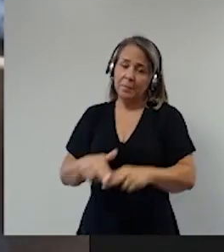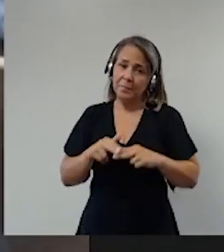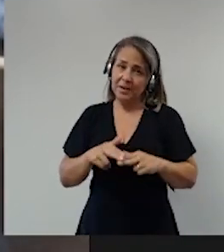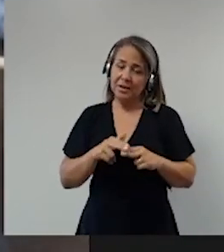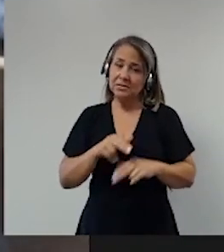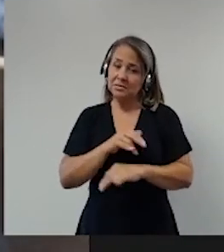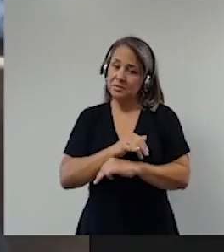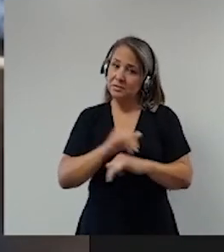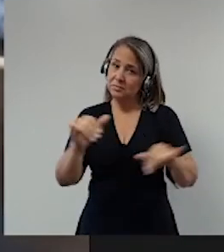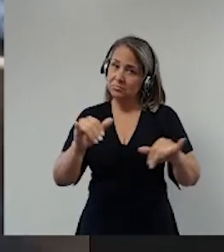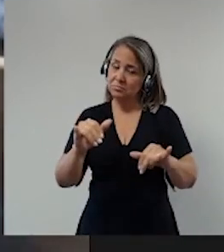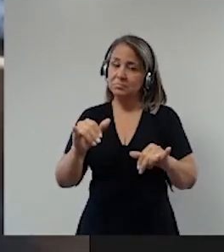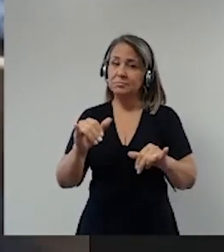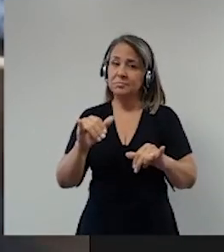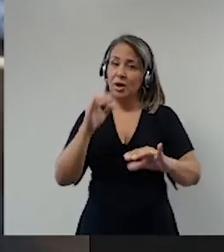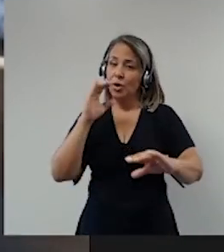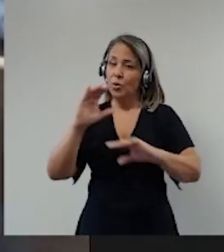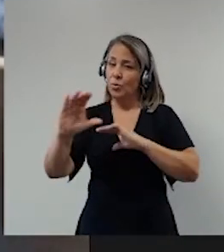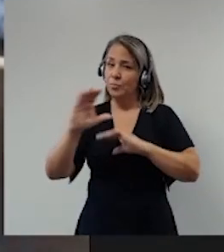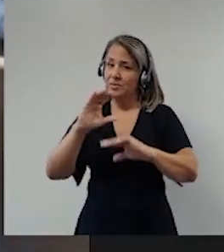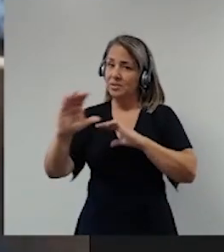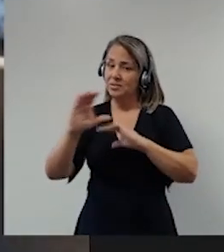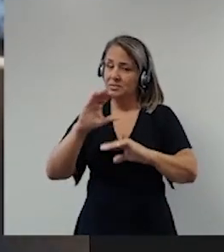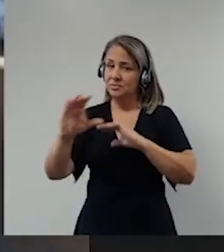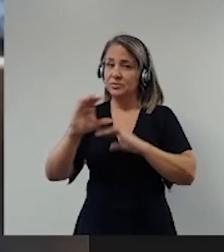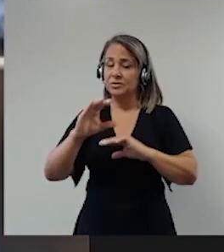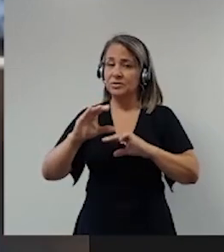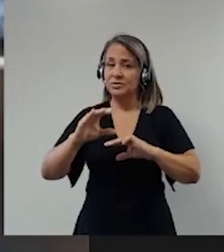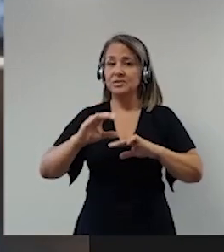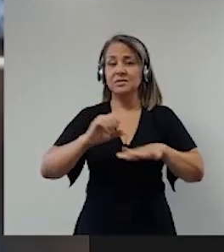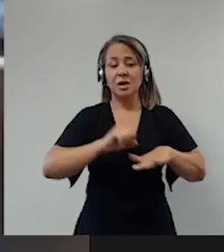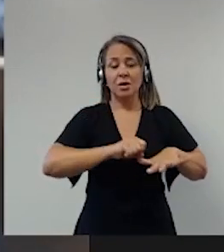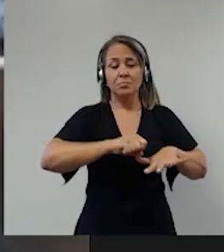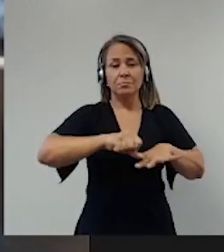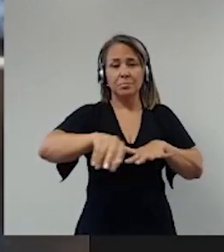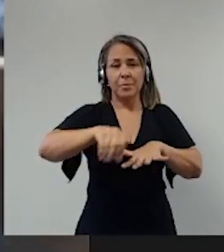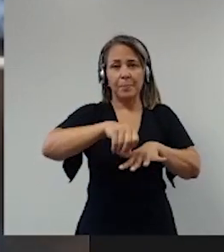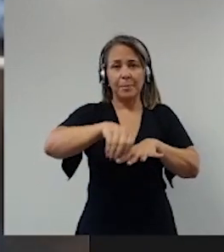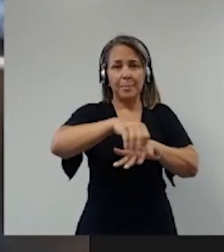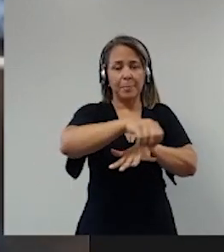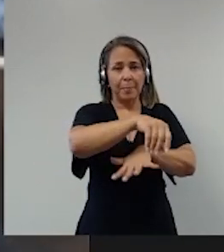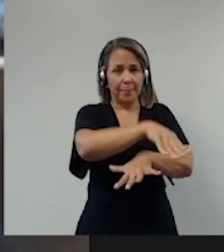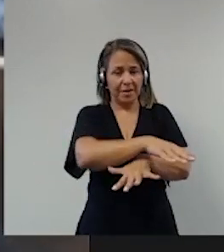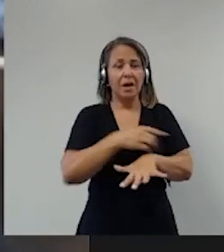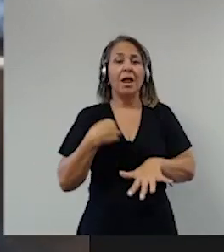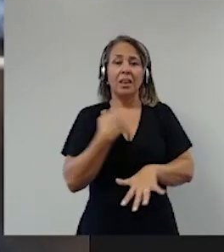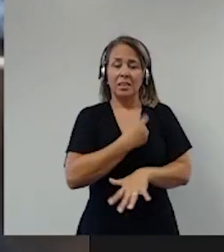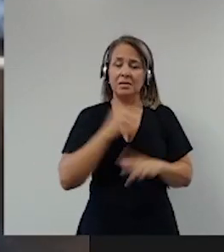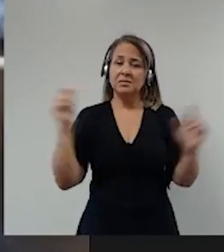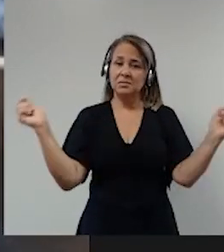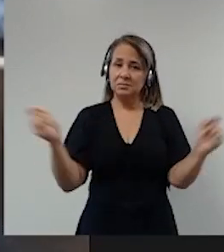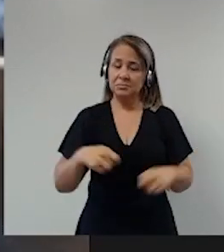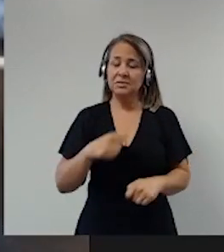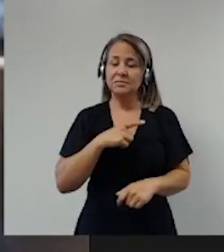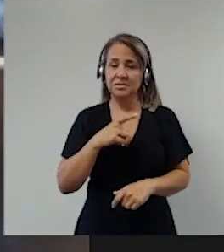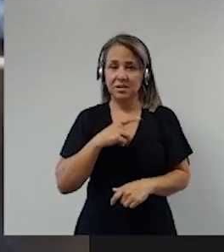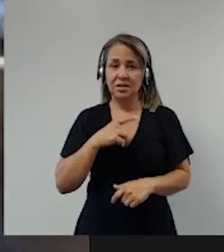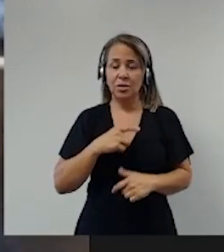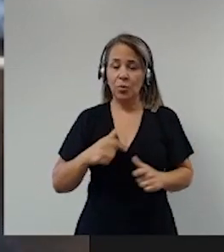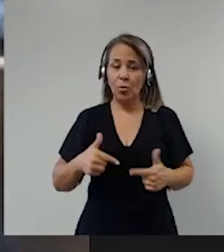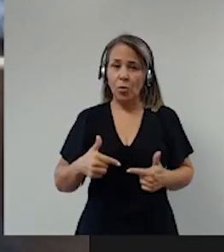de comunicação não sociais, né, esses meios de comunicações livres, redes sociais, a gente com um processo